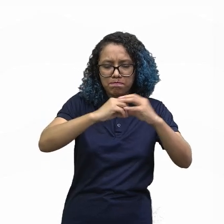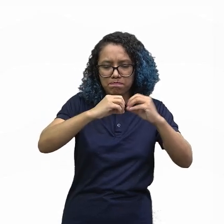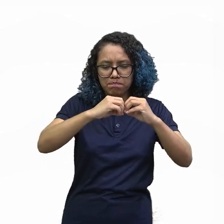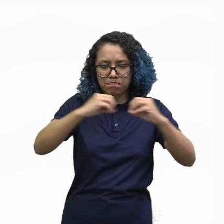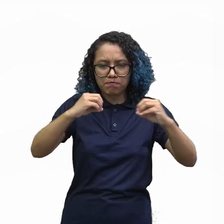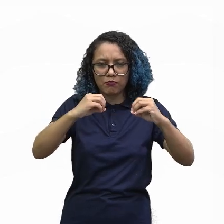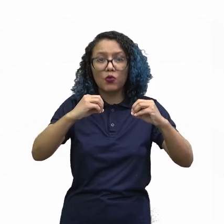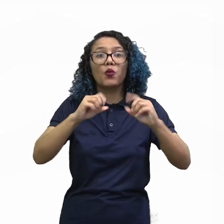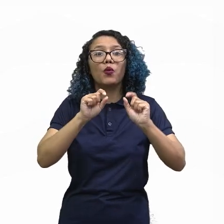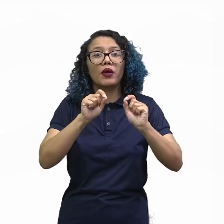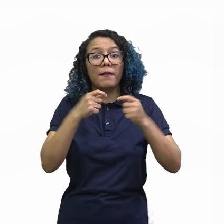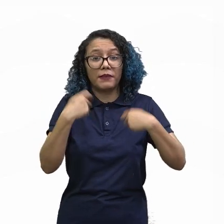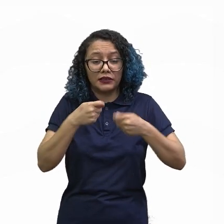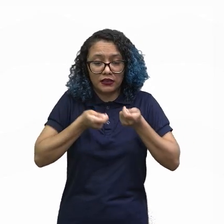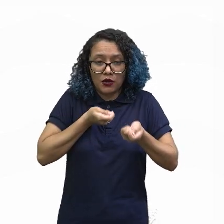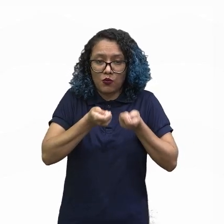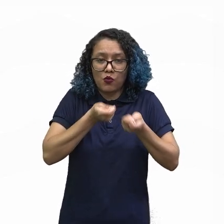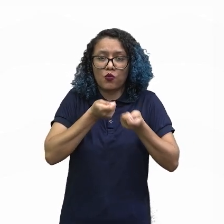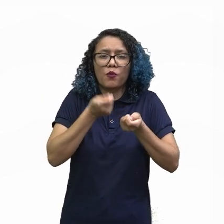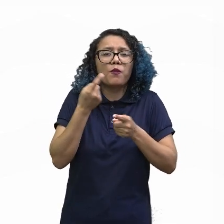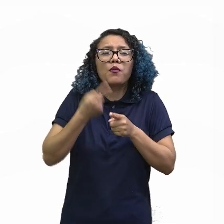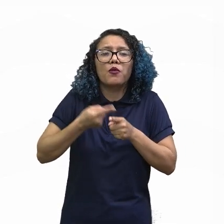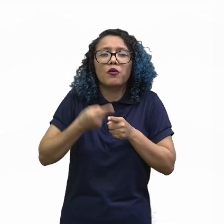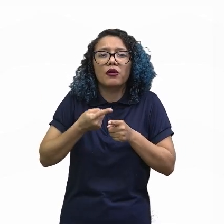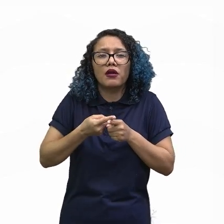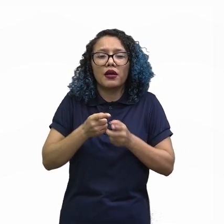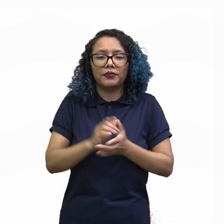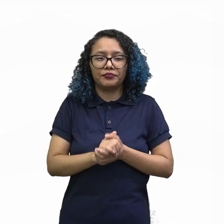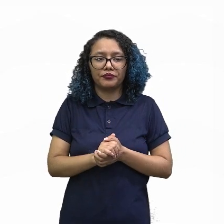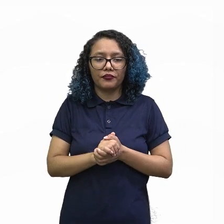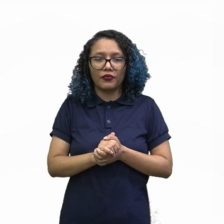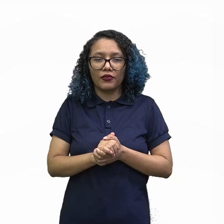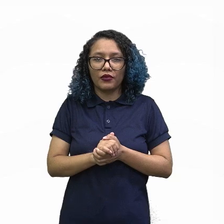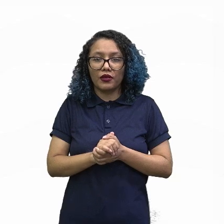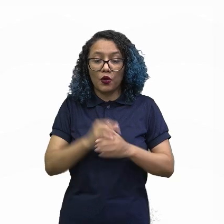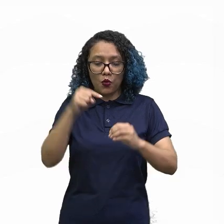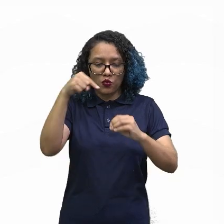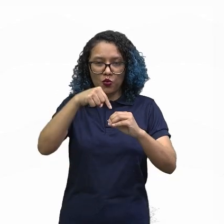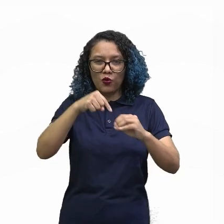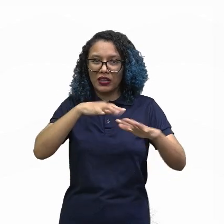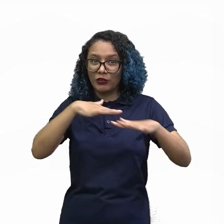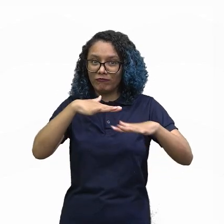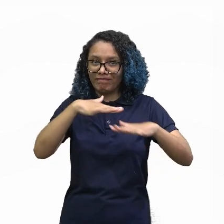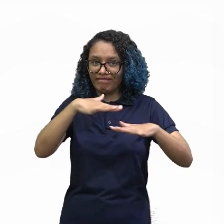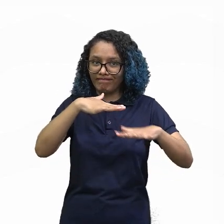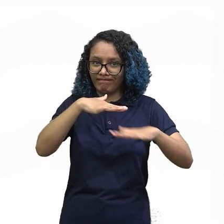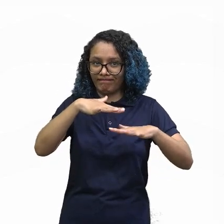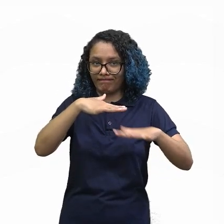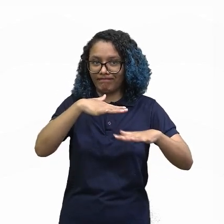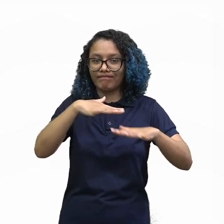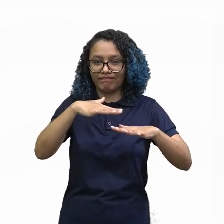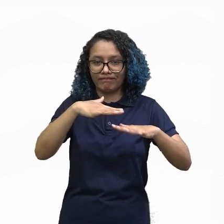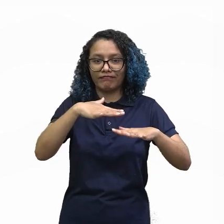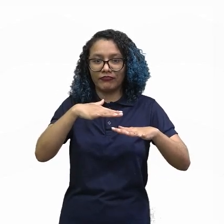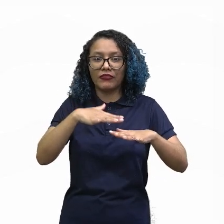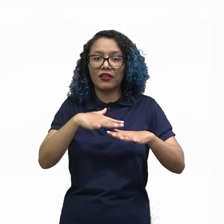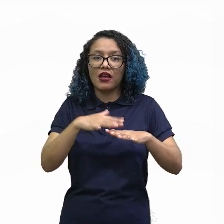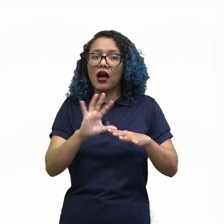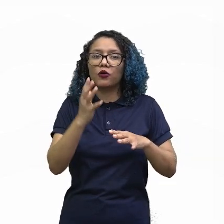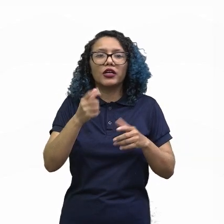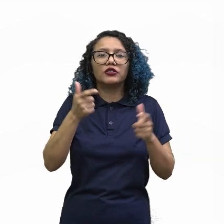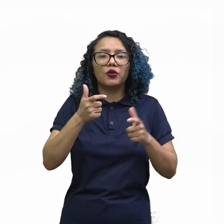forma controlada, devido à instabilidade do núcleo, e acontece no interior dos